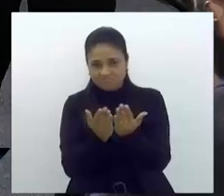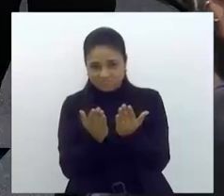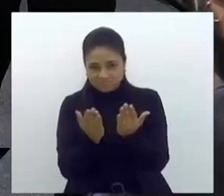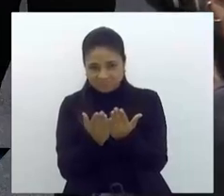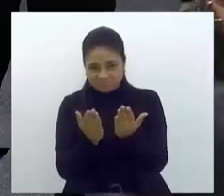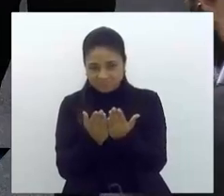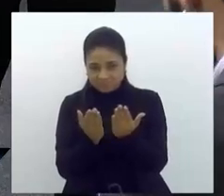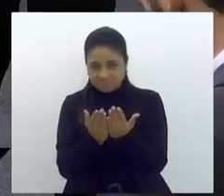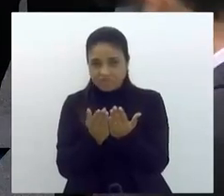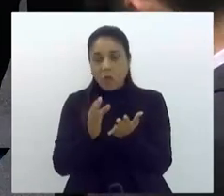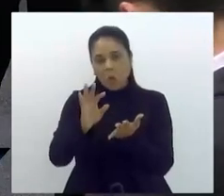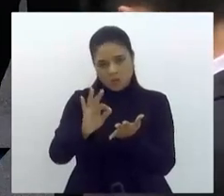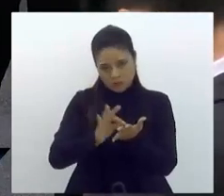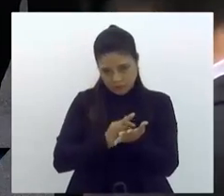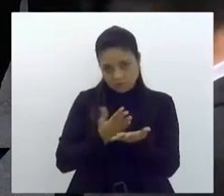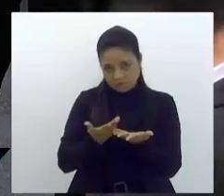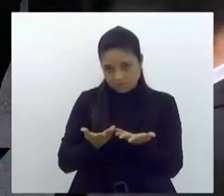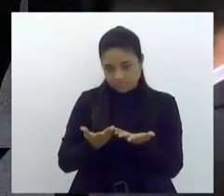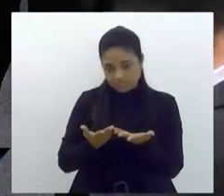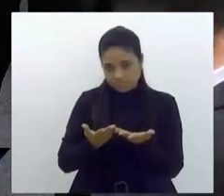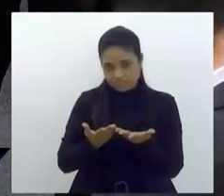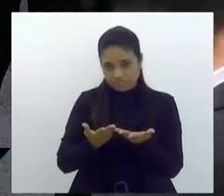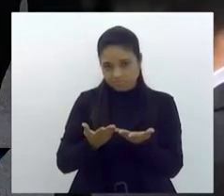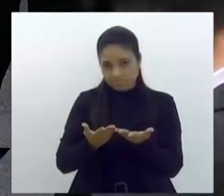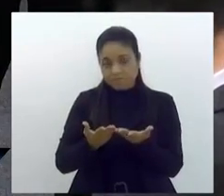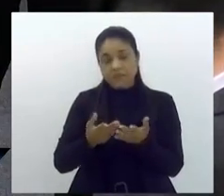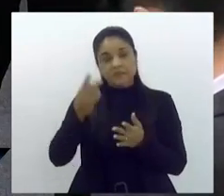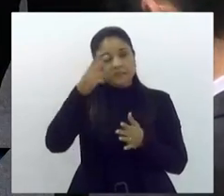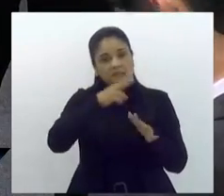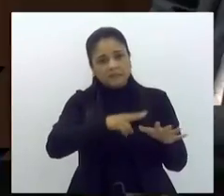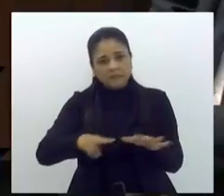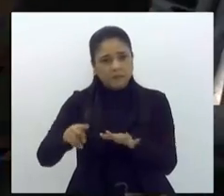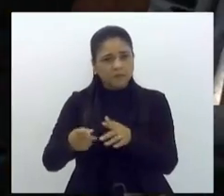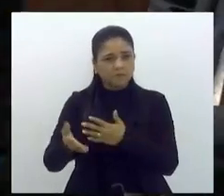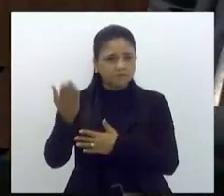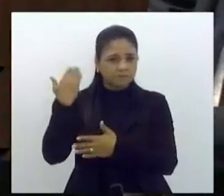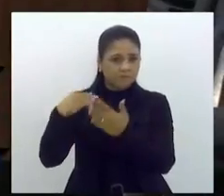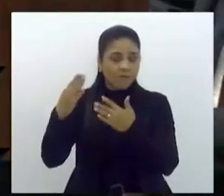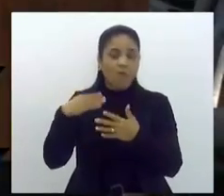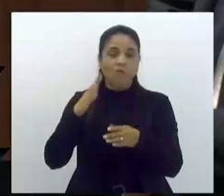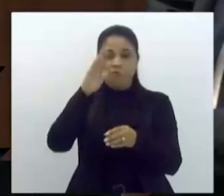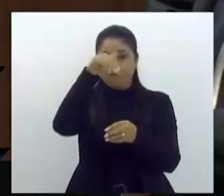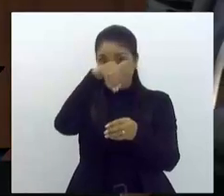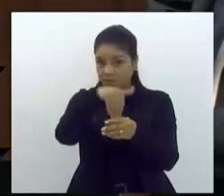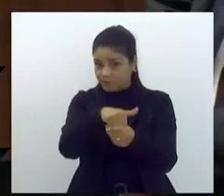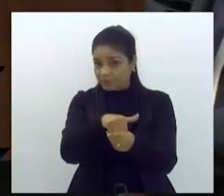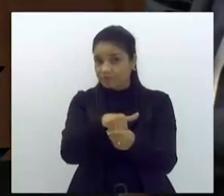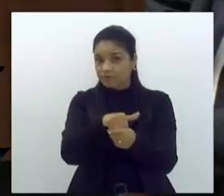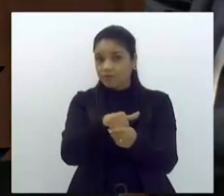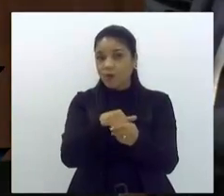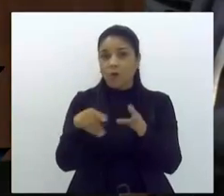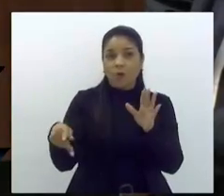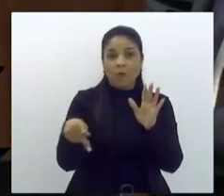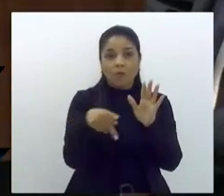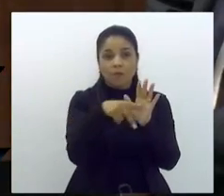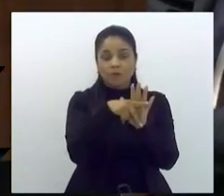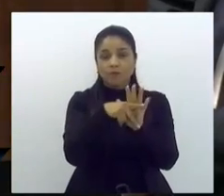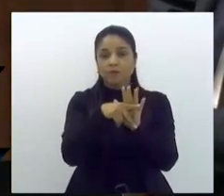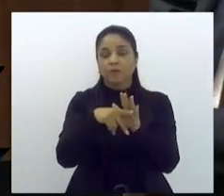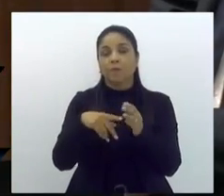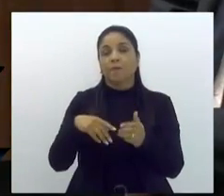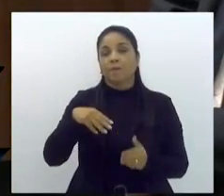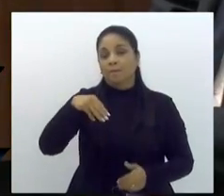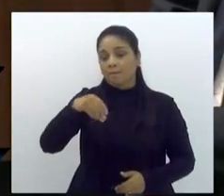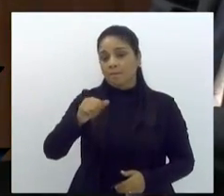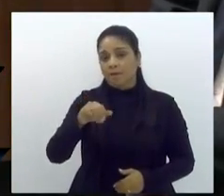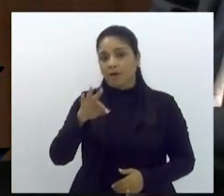casa eu assino semana passada eu votei a favor do projeto Deputado Malafaia